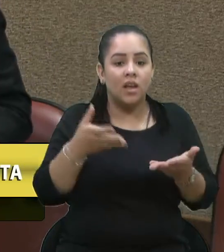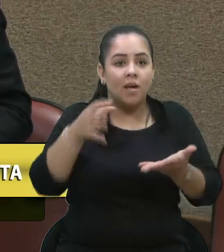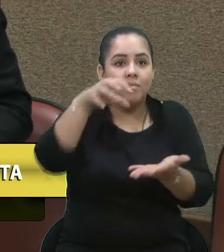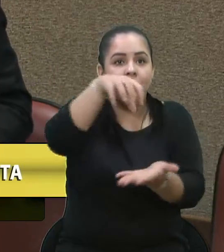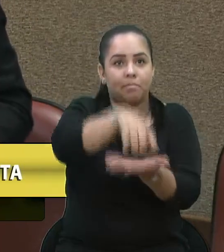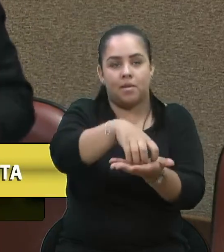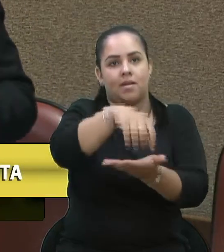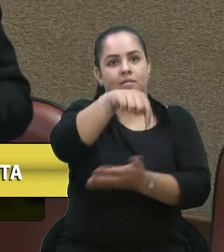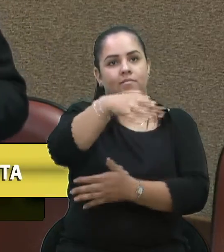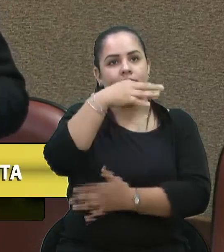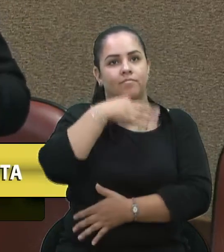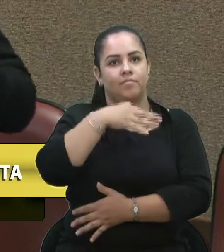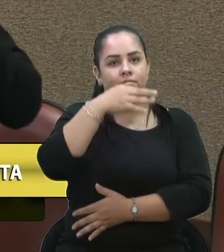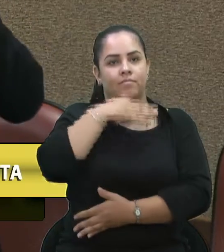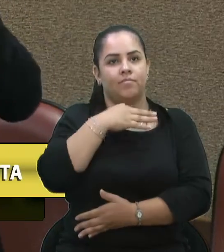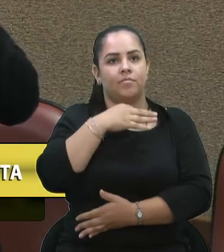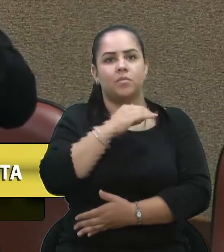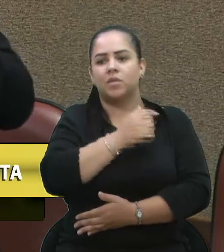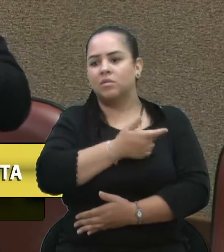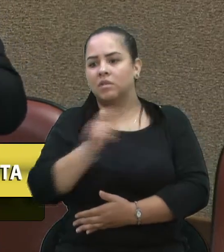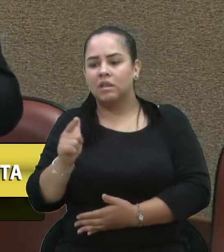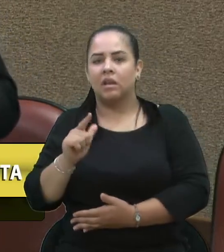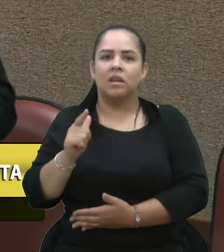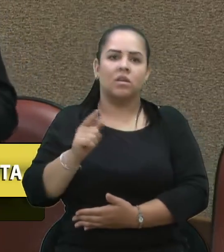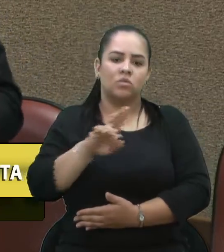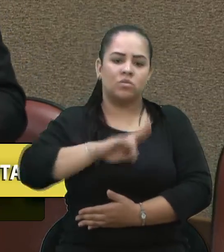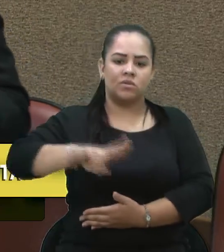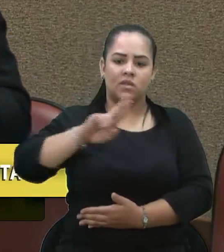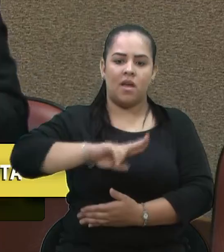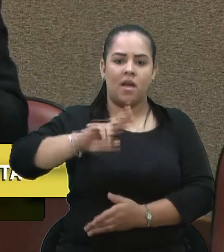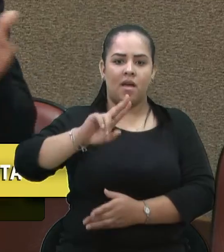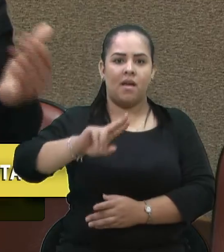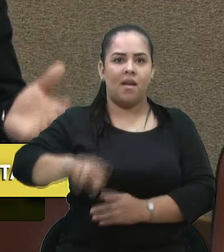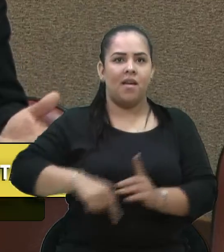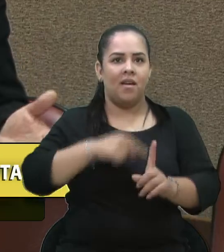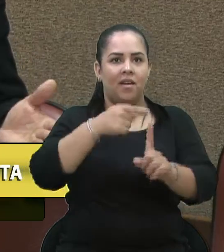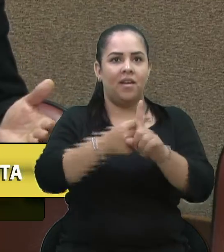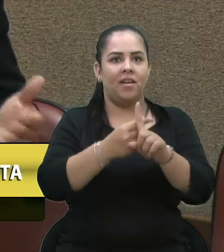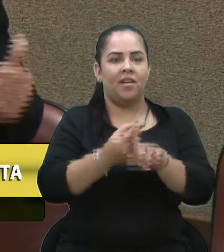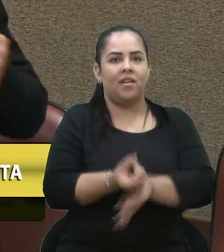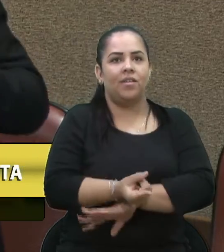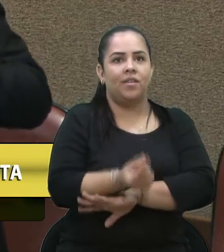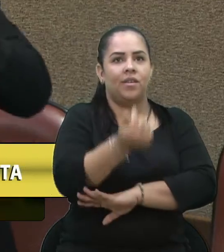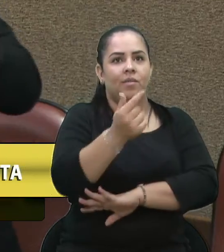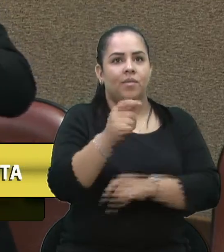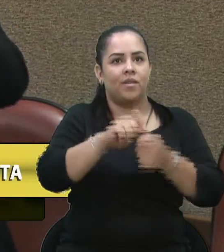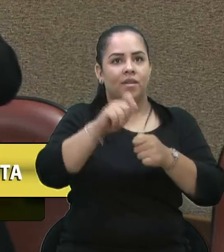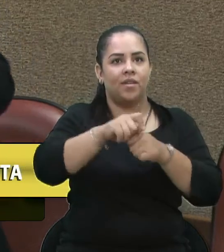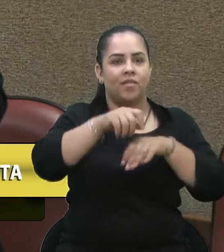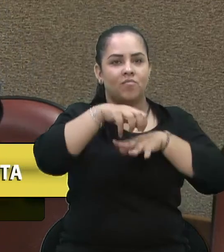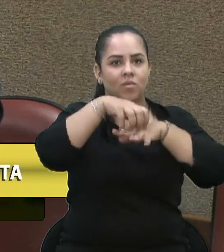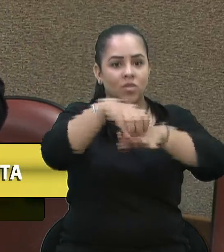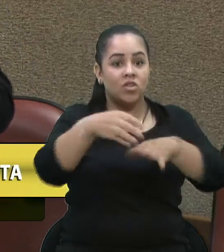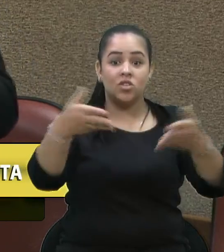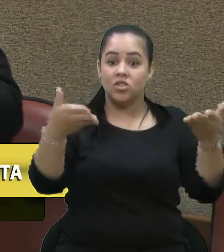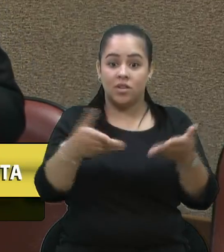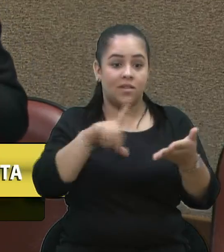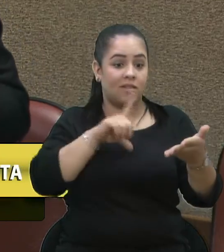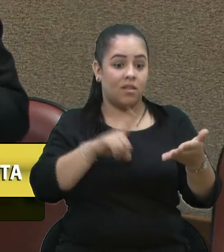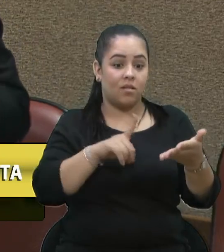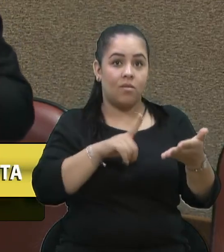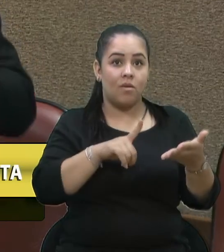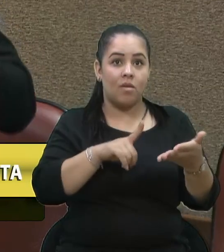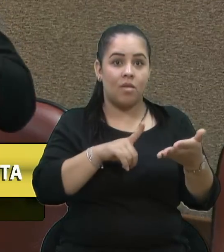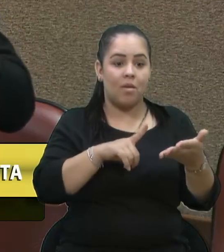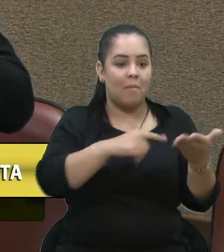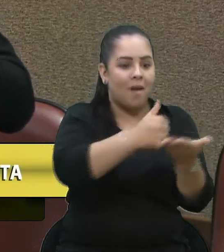do Sul. Ela não tem que fazer um investimento novo para poder fazer o transporte. ela já possui a sua base, ela já